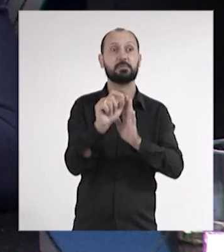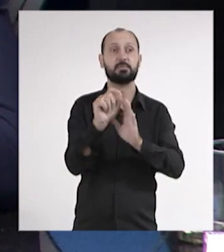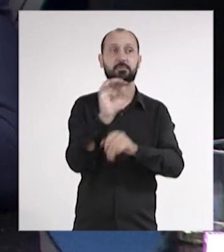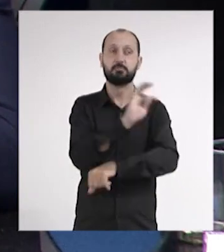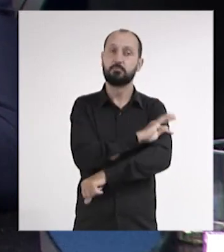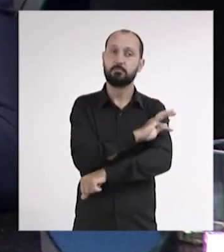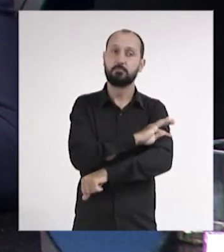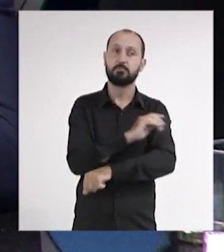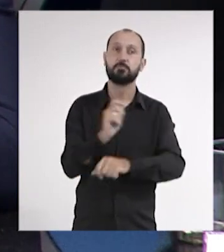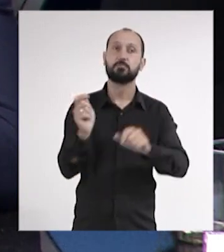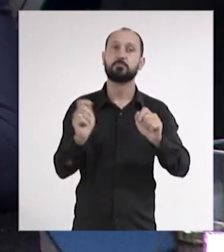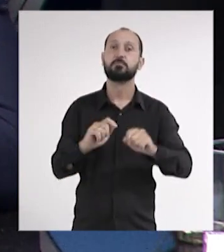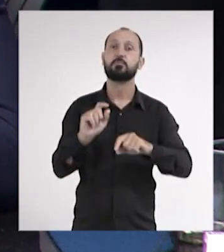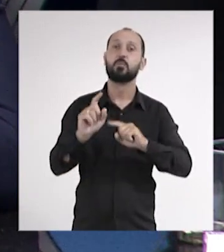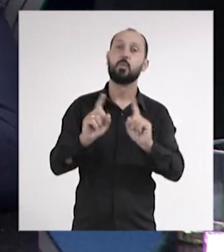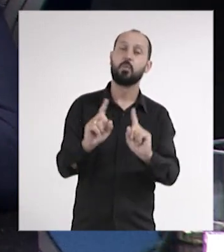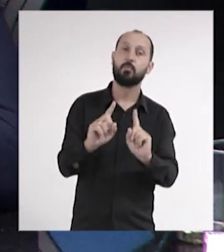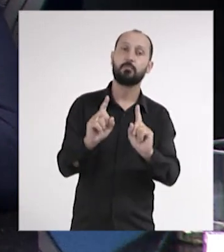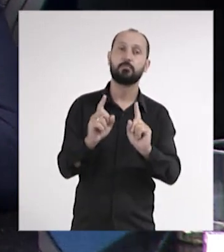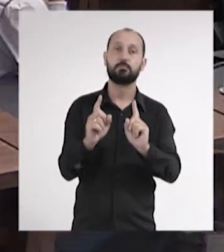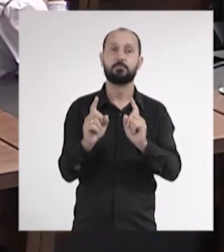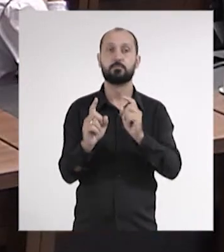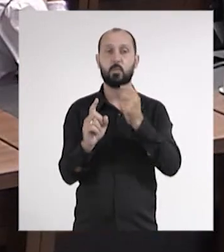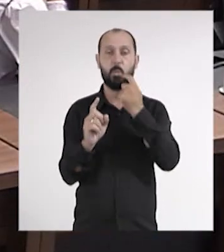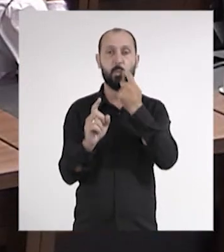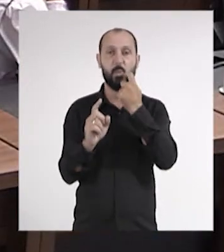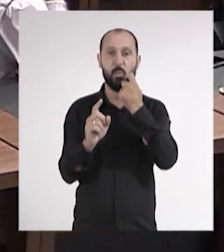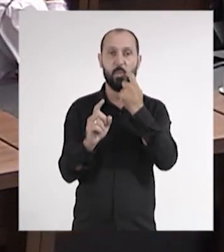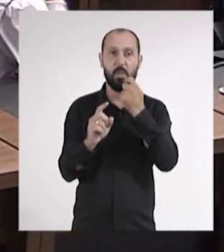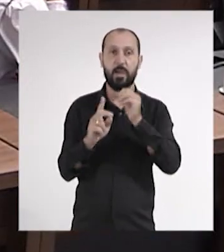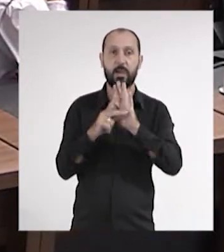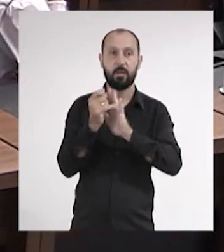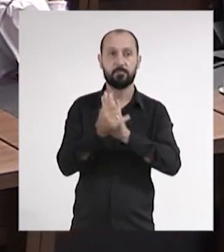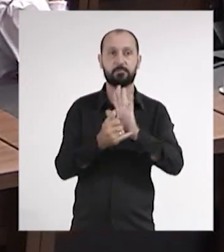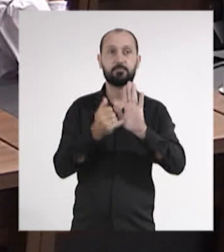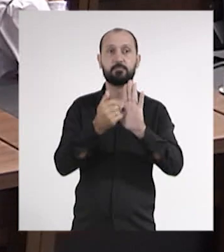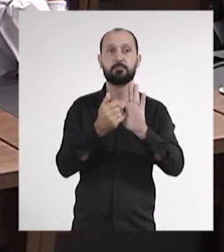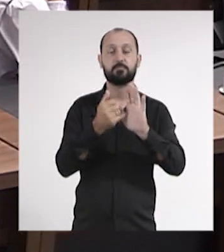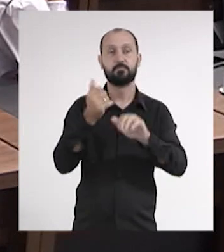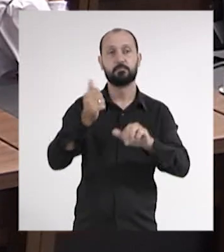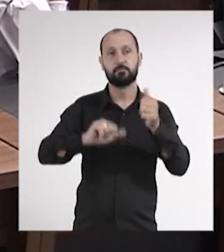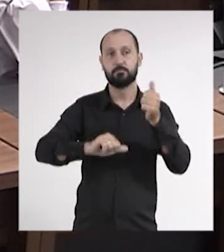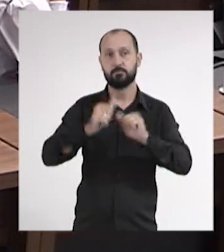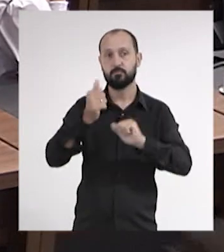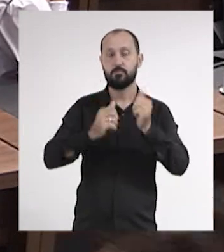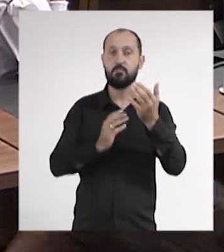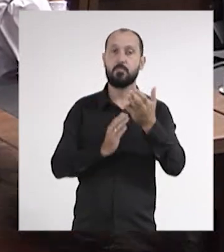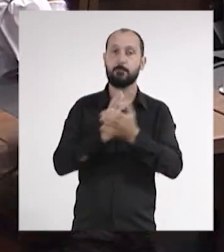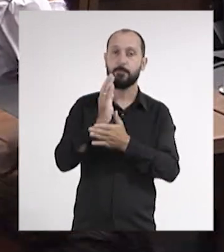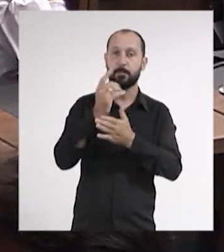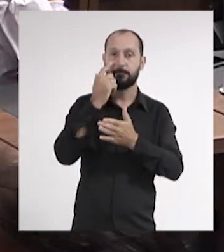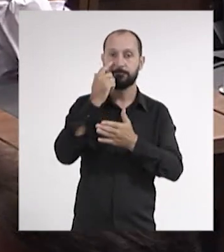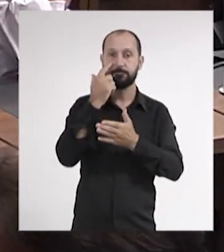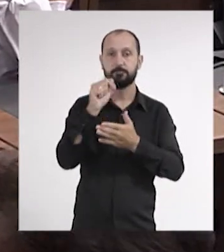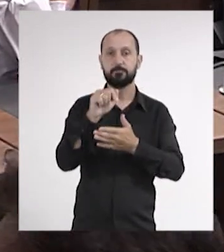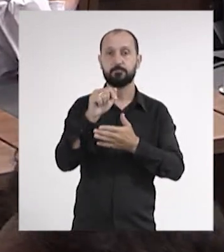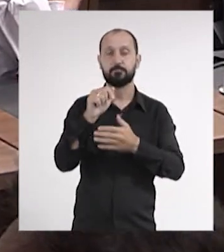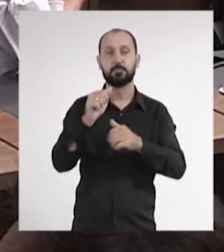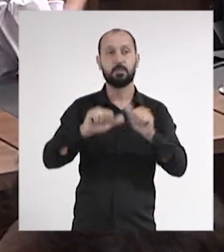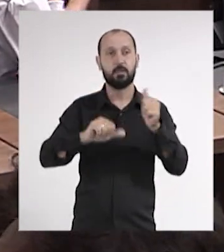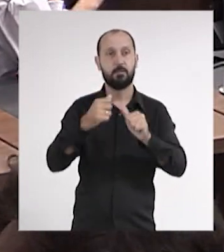da conformidade ou não conformidade dos projetos analisados e aprovados pela agência, das